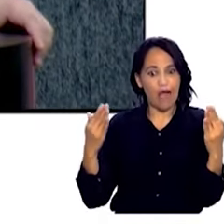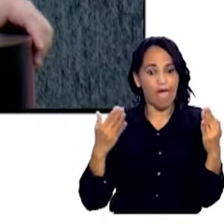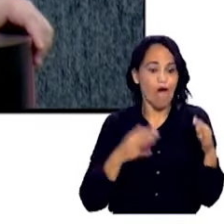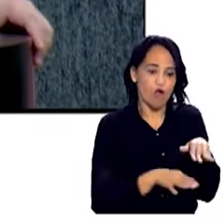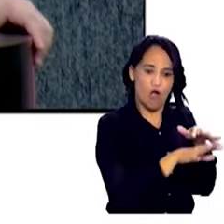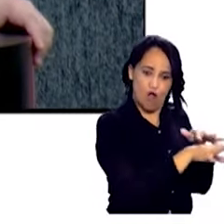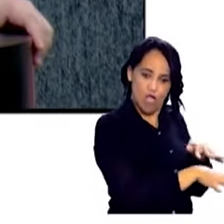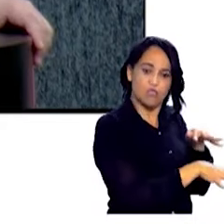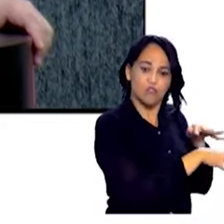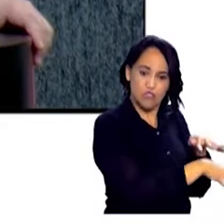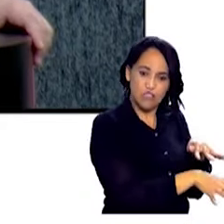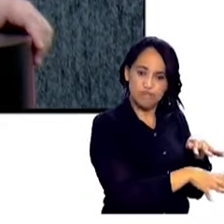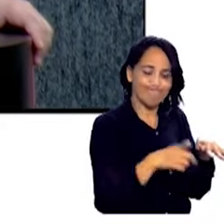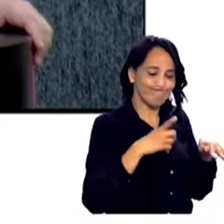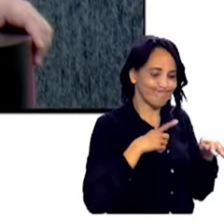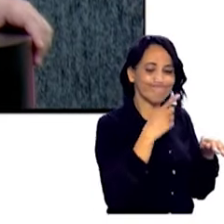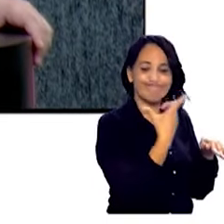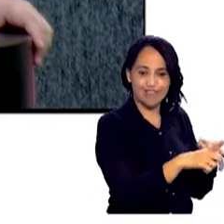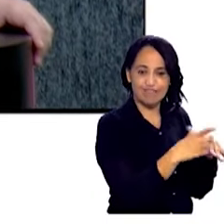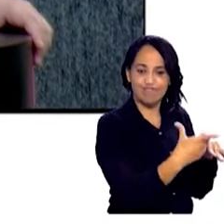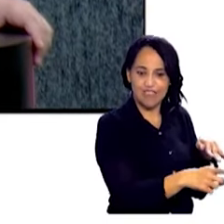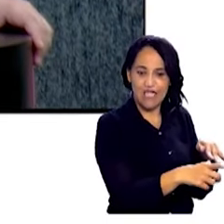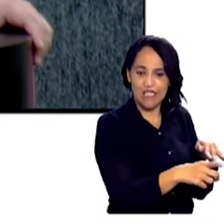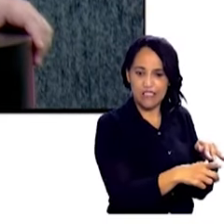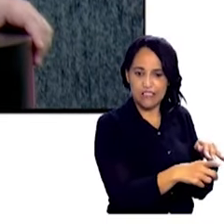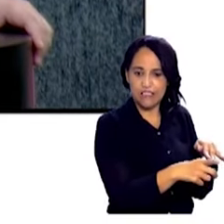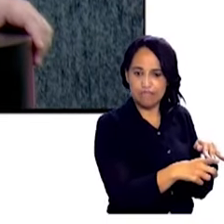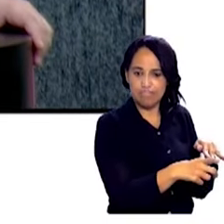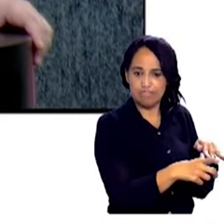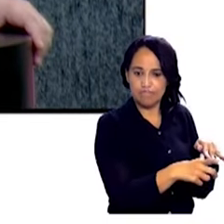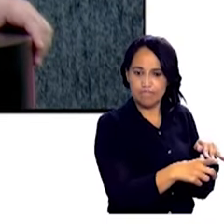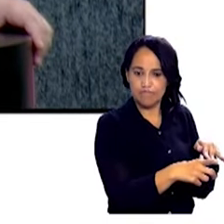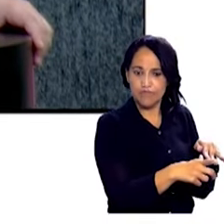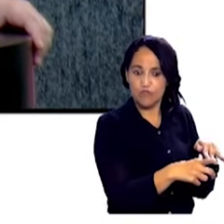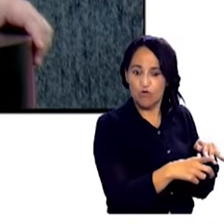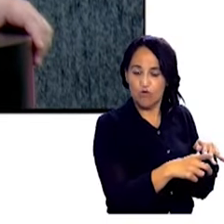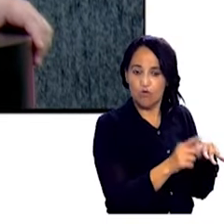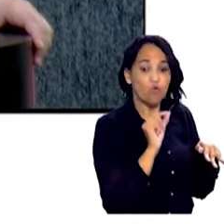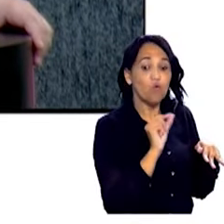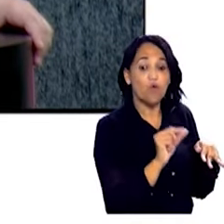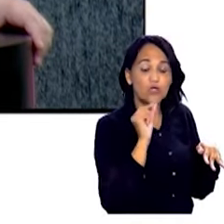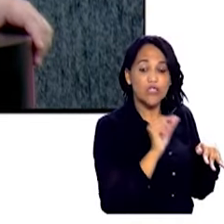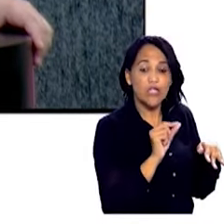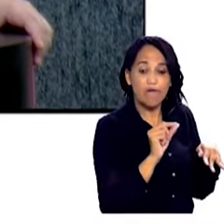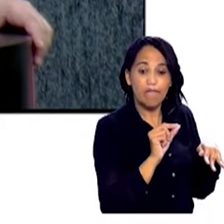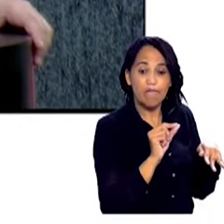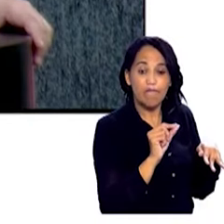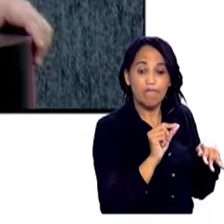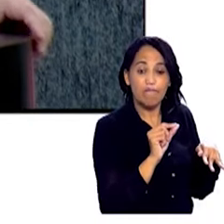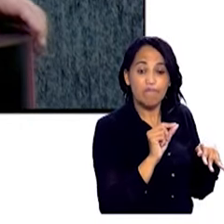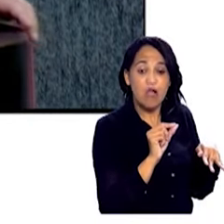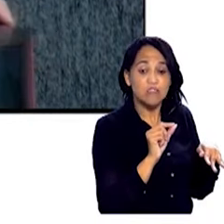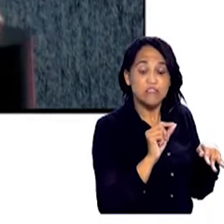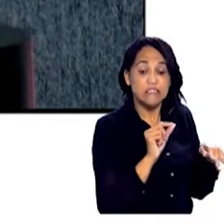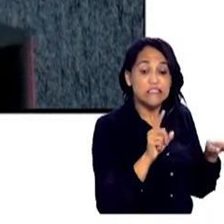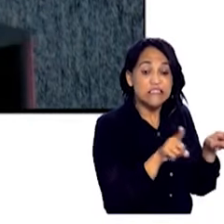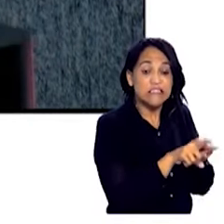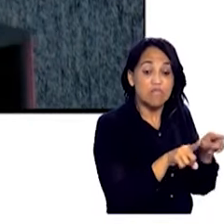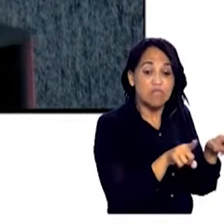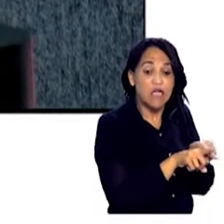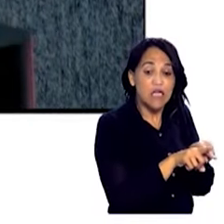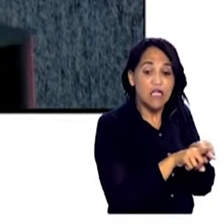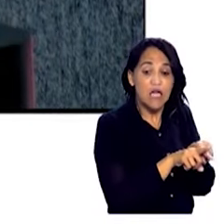Unido não existe um right to appe nem para